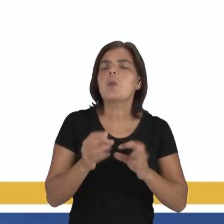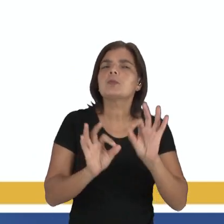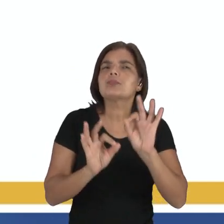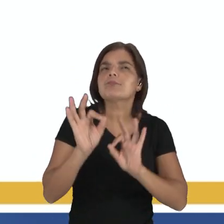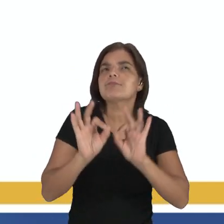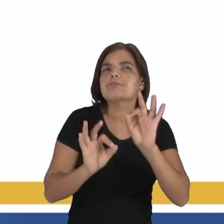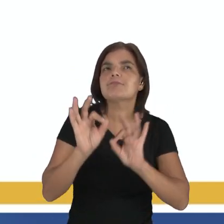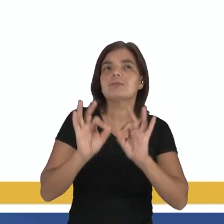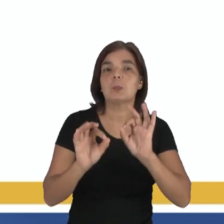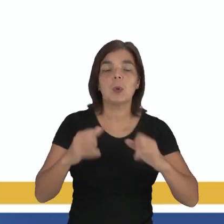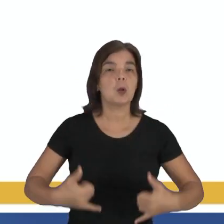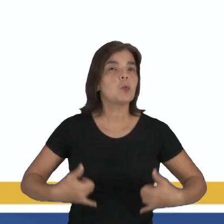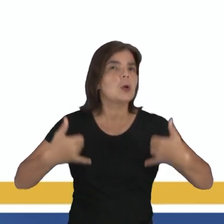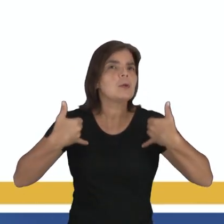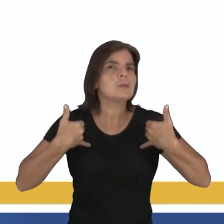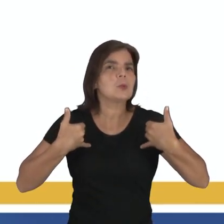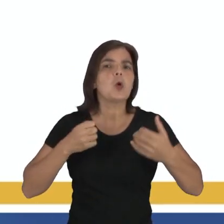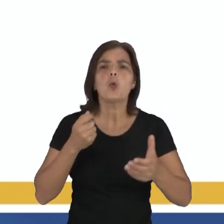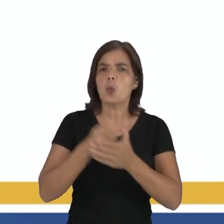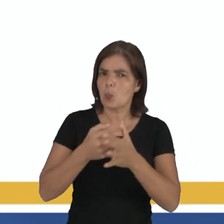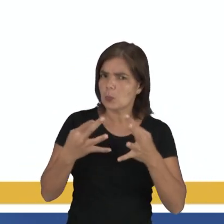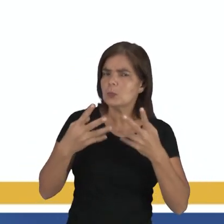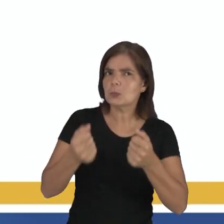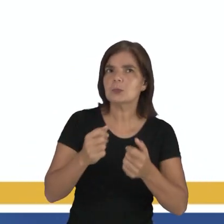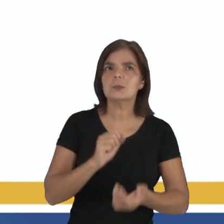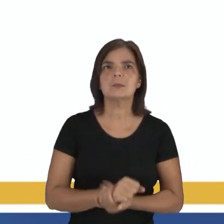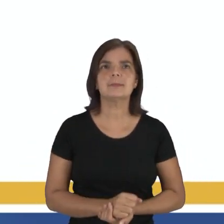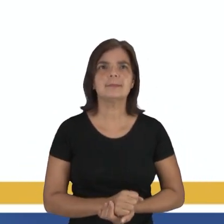os preparativos para o aniversário? Comprou tudo?